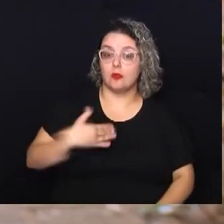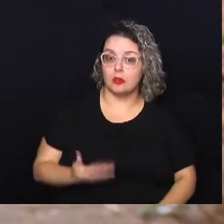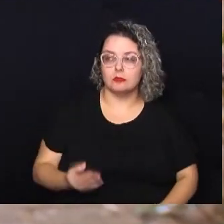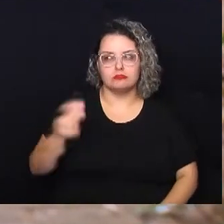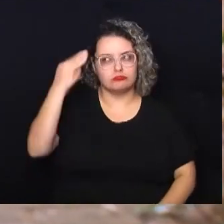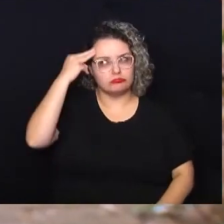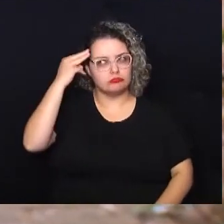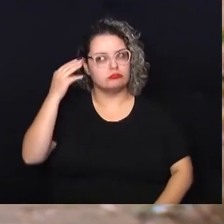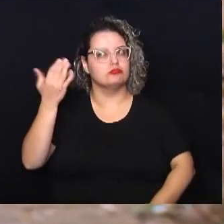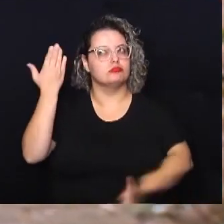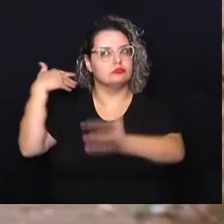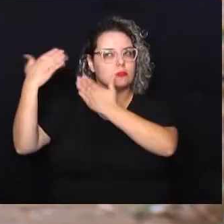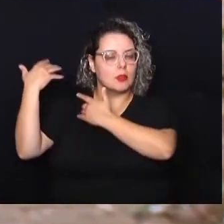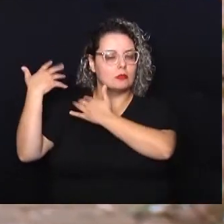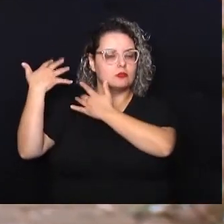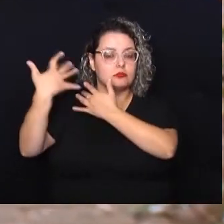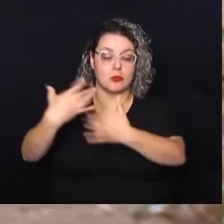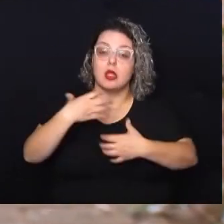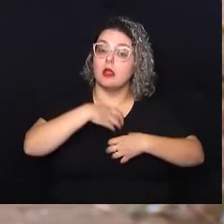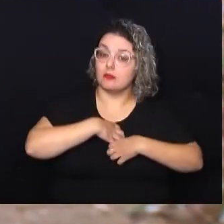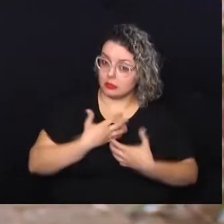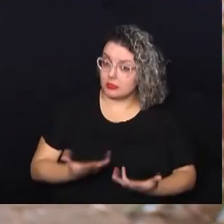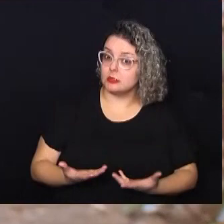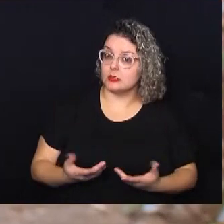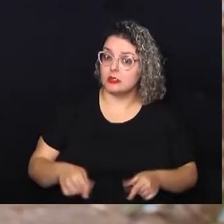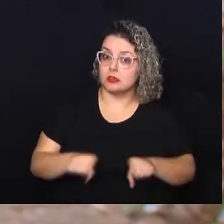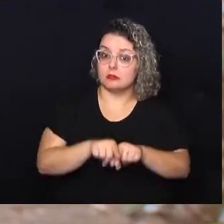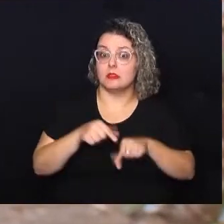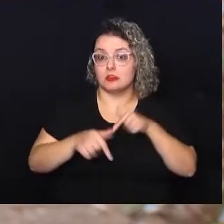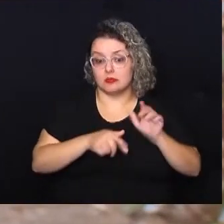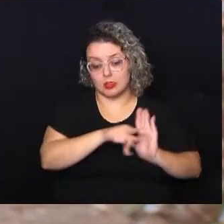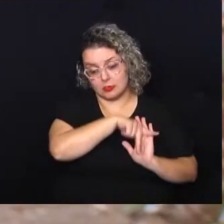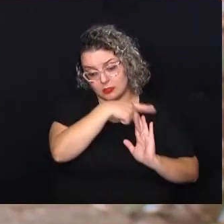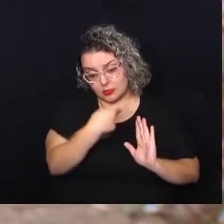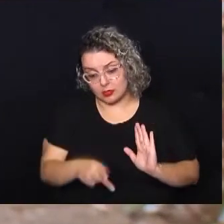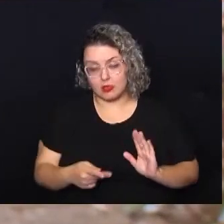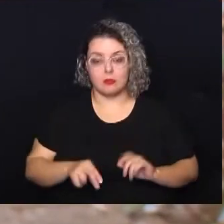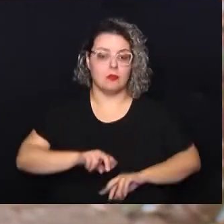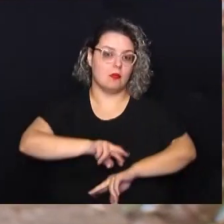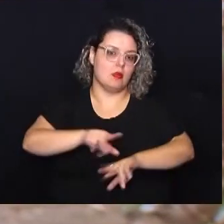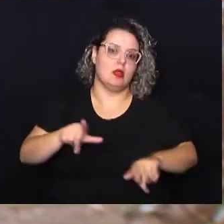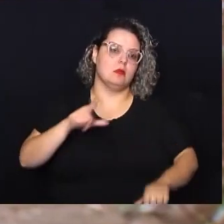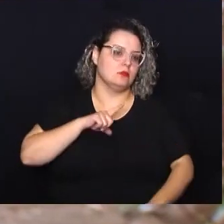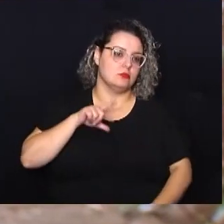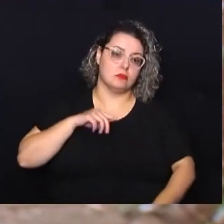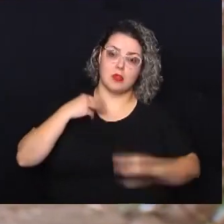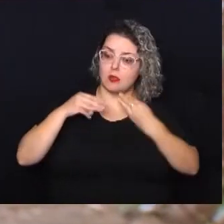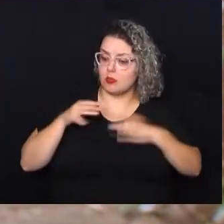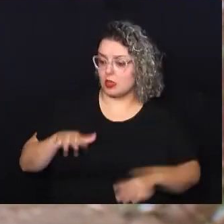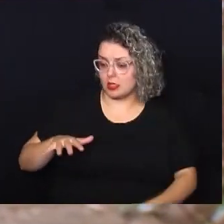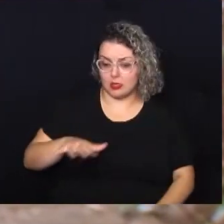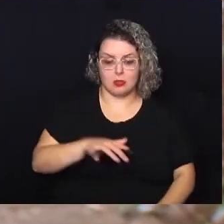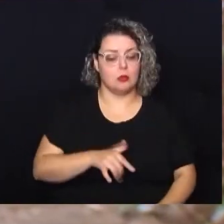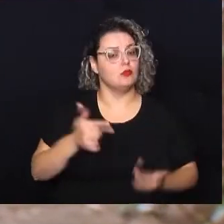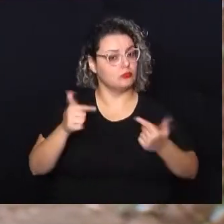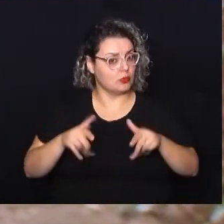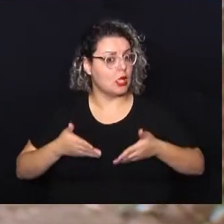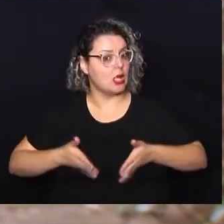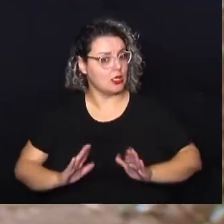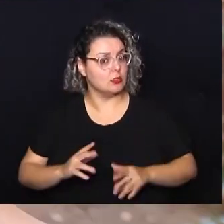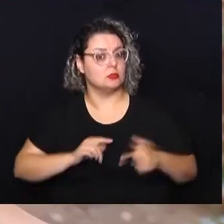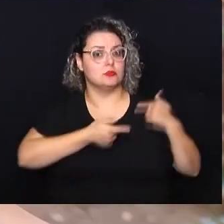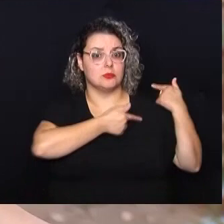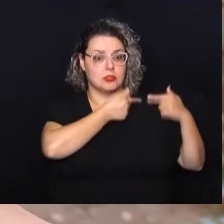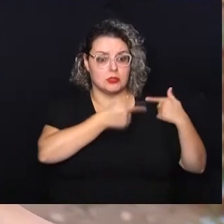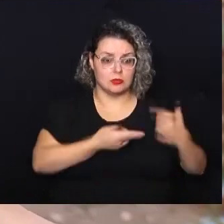memórias afetivas, além de trabalhar o pertencimento deles, né? Porque muitos podem trazer música das suas regiões, de onde vieram, das suas